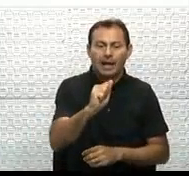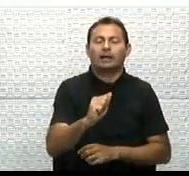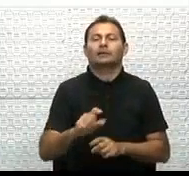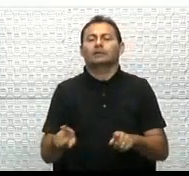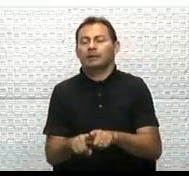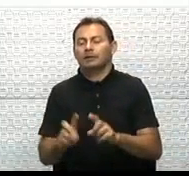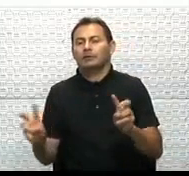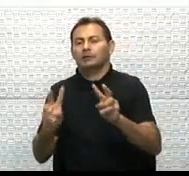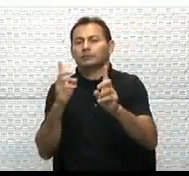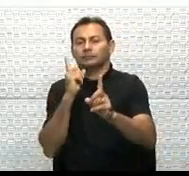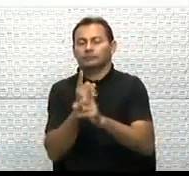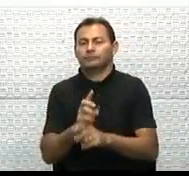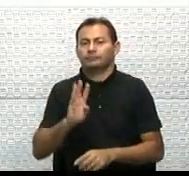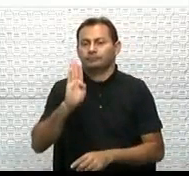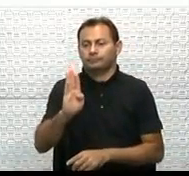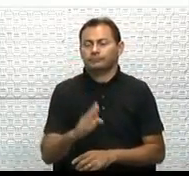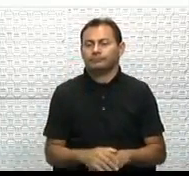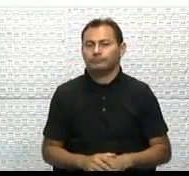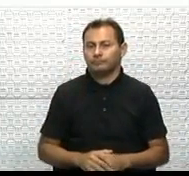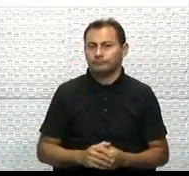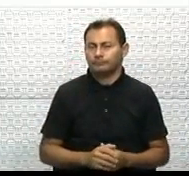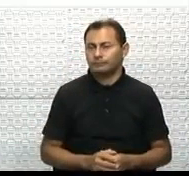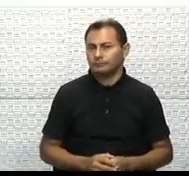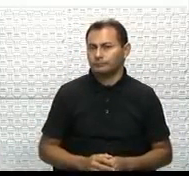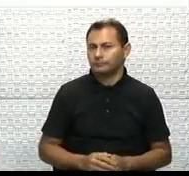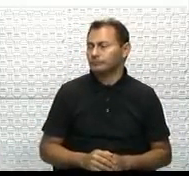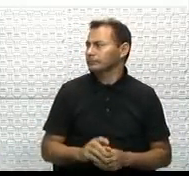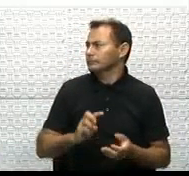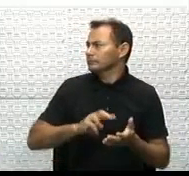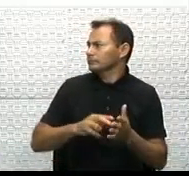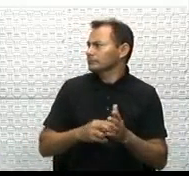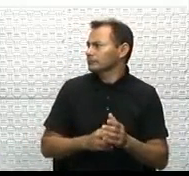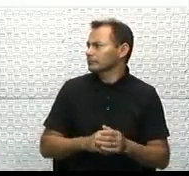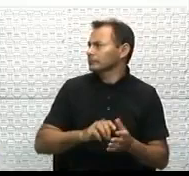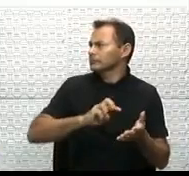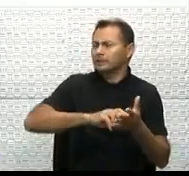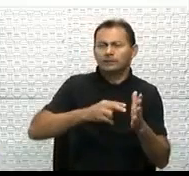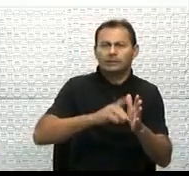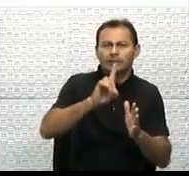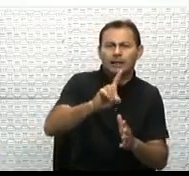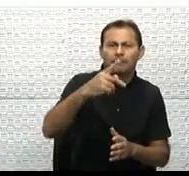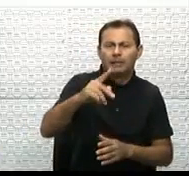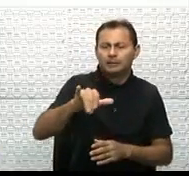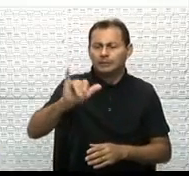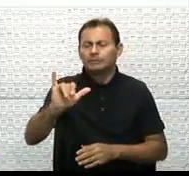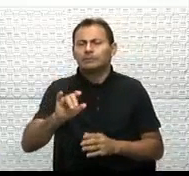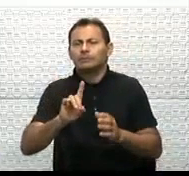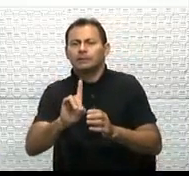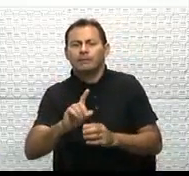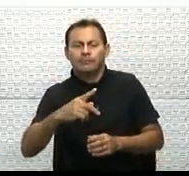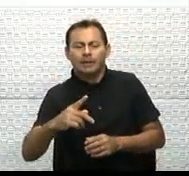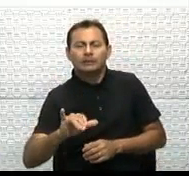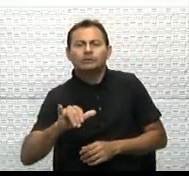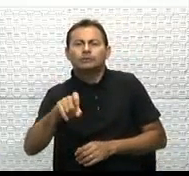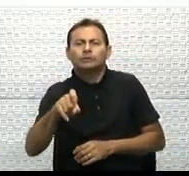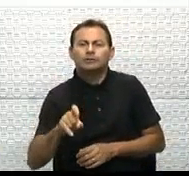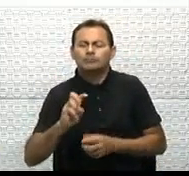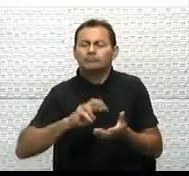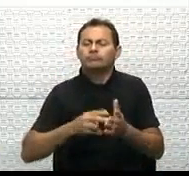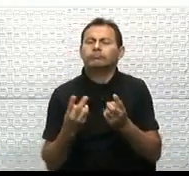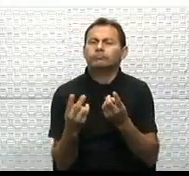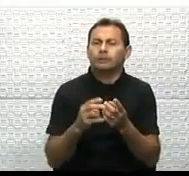o valor do B, do coeficiente angular e do coeficiente linear. O que é o dp de y e o dp de x?